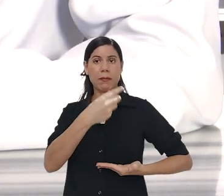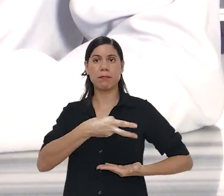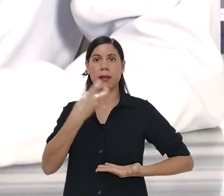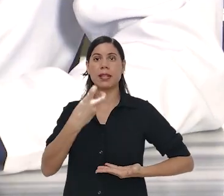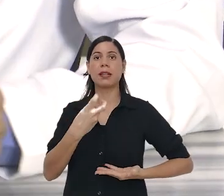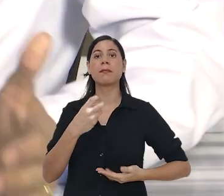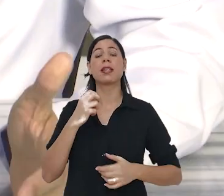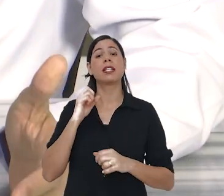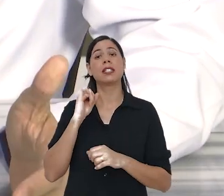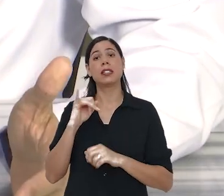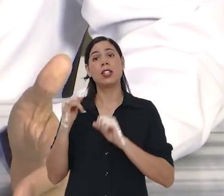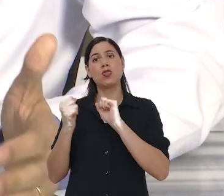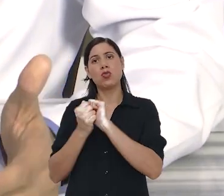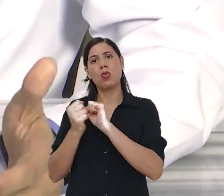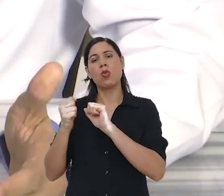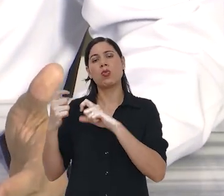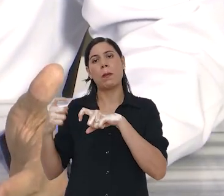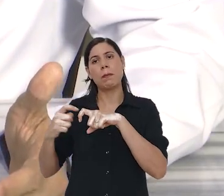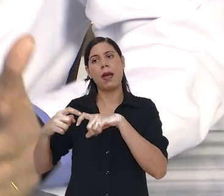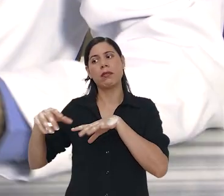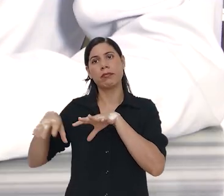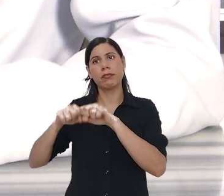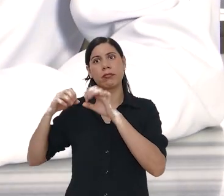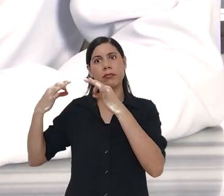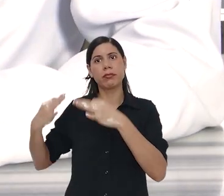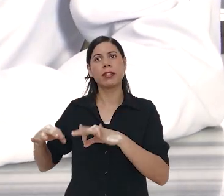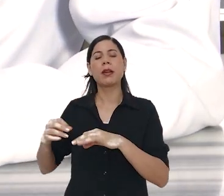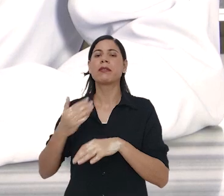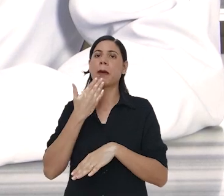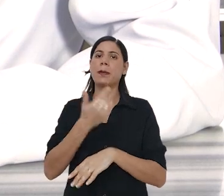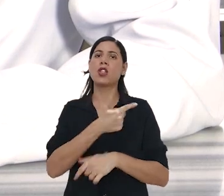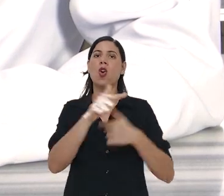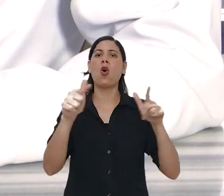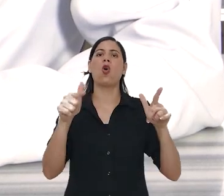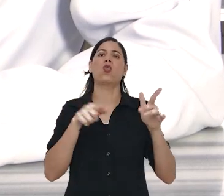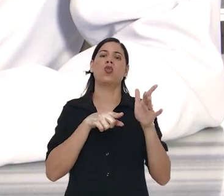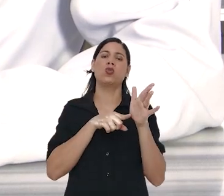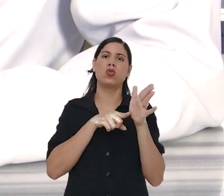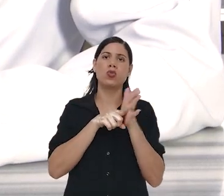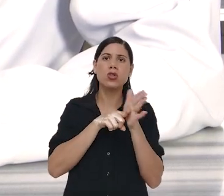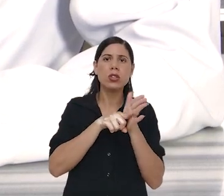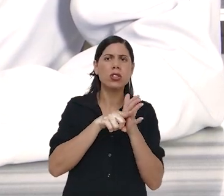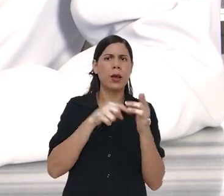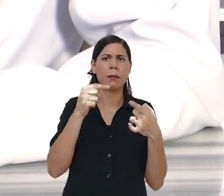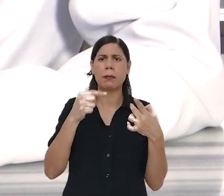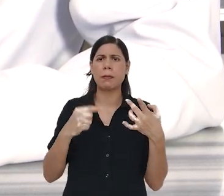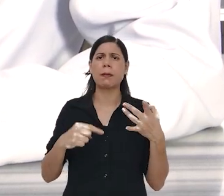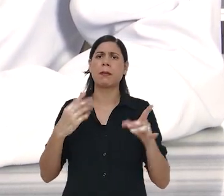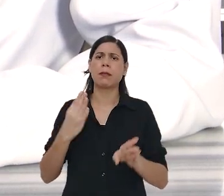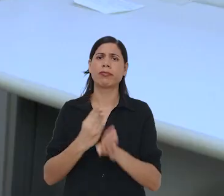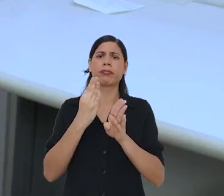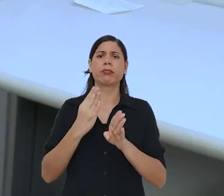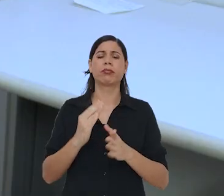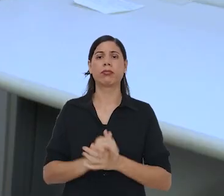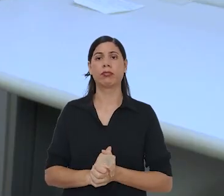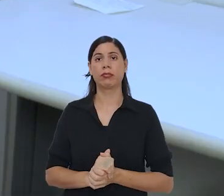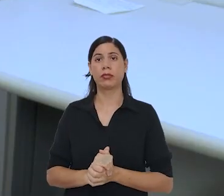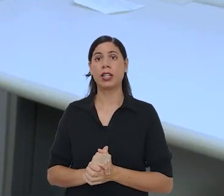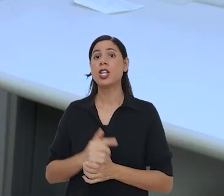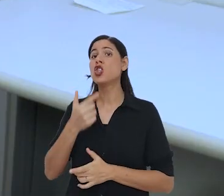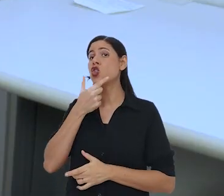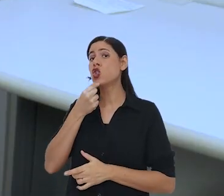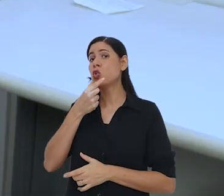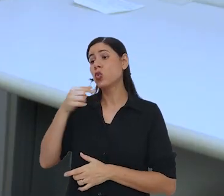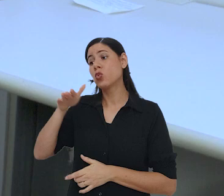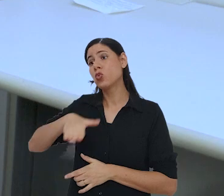for necessário, junto com um médico capacitado, né, ele vai pedir outros exames, como ecografia mamária, ressonância e continuar essa investigação. E no caso